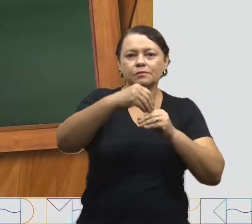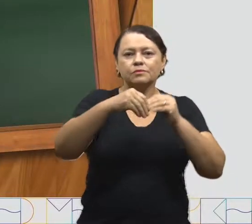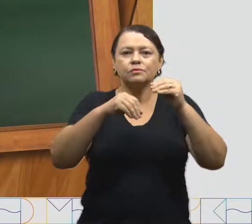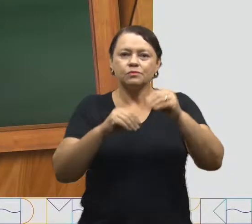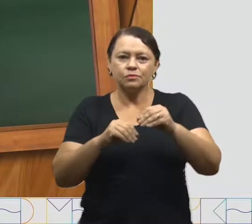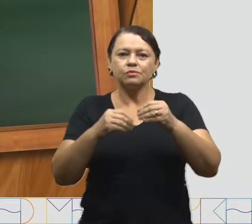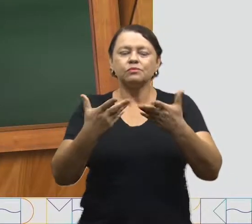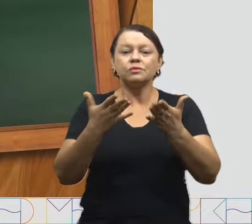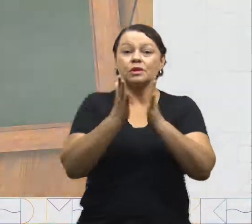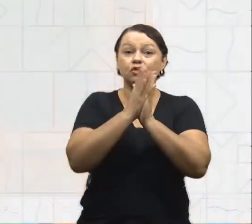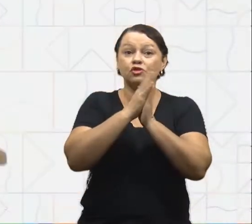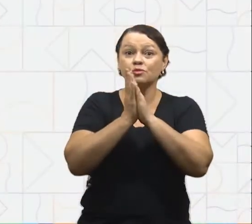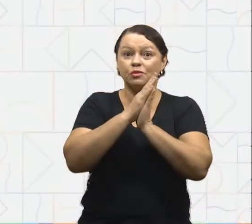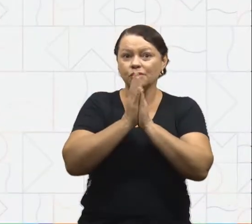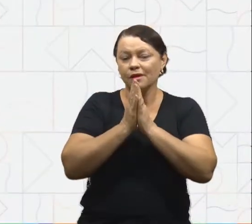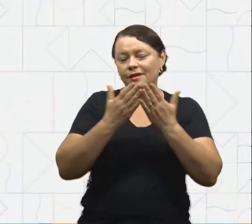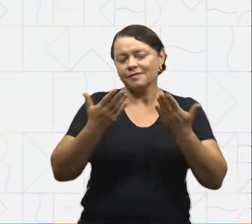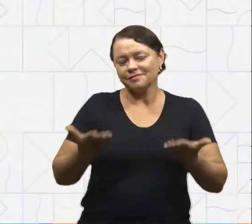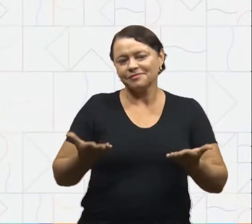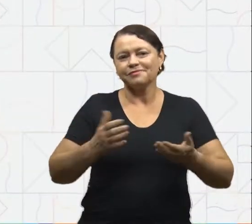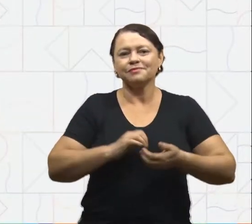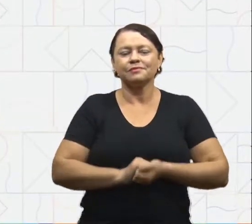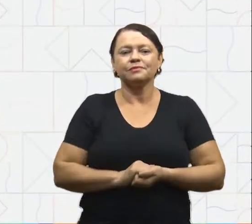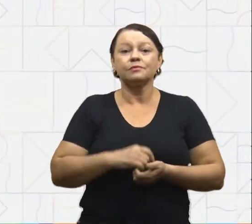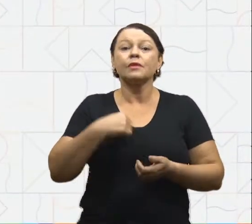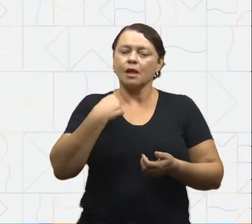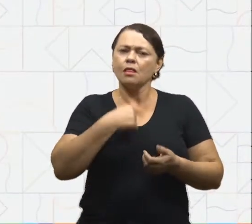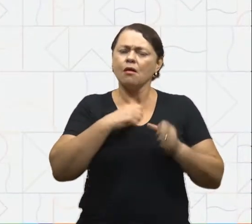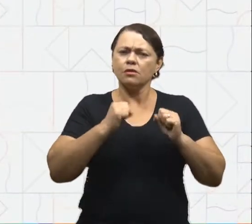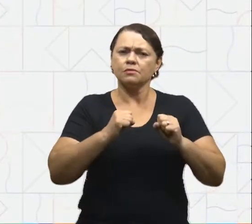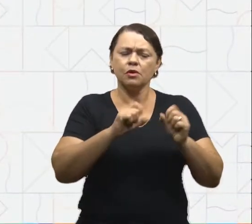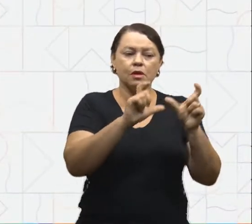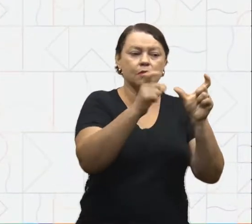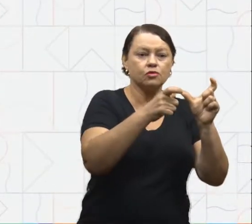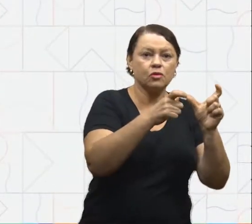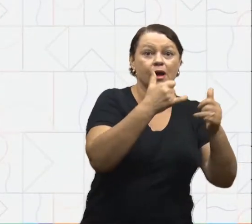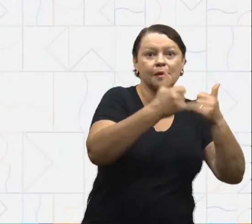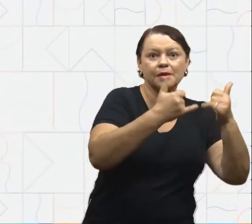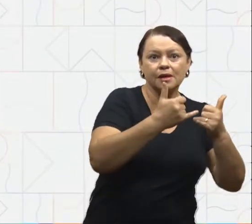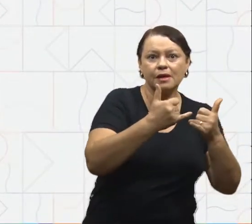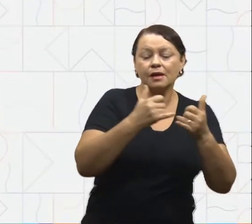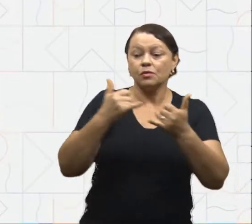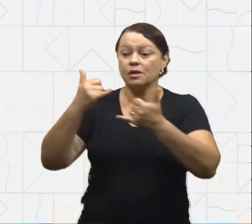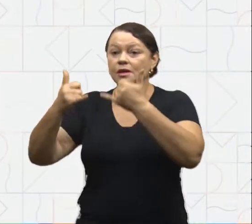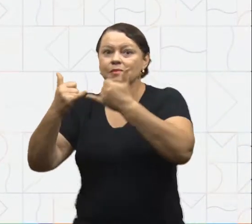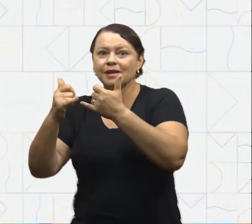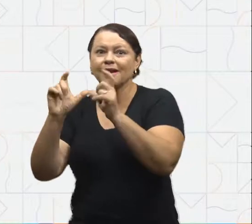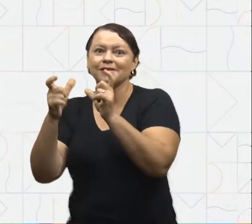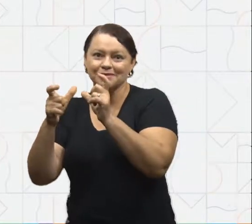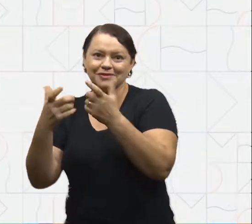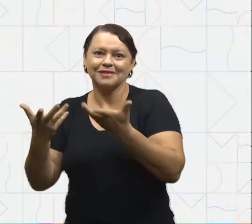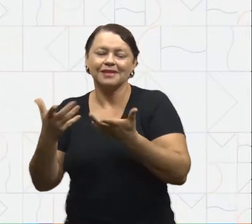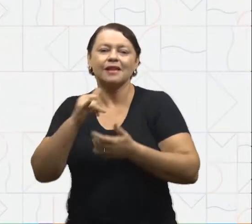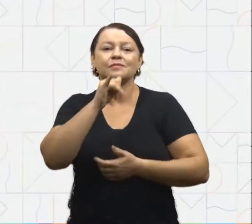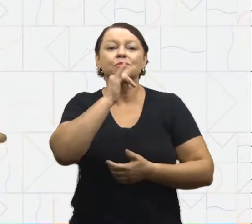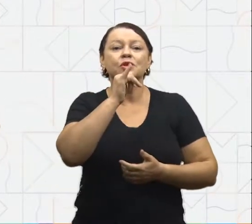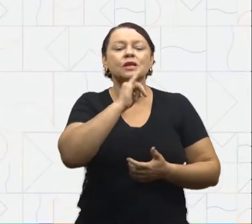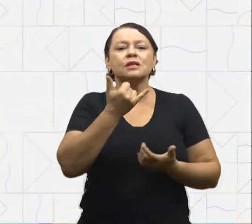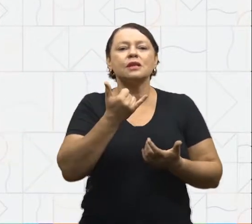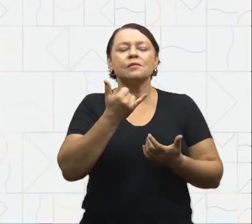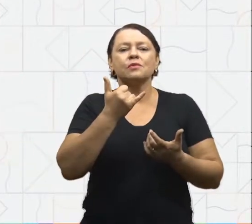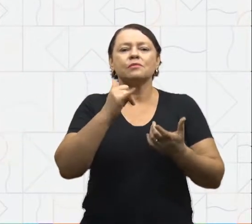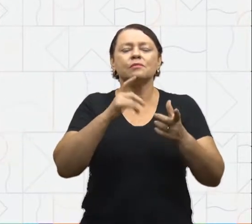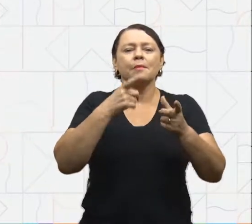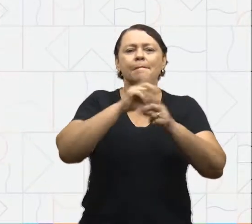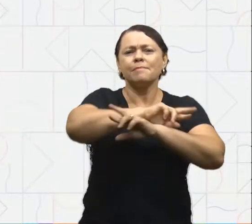de boneca. A gente pode jogar enquanto brinca e brincar enquanto joga, como por exemplo, ao brincar de esconde-esconde e de